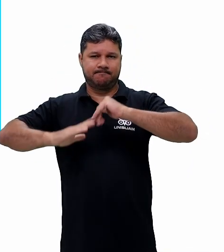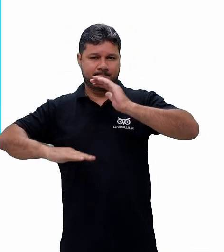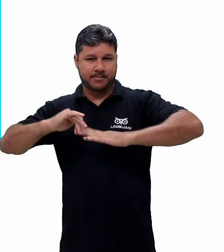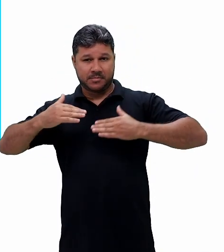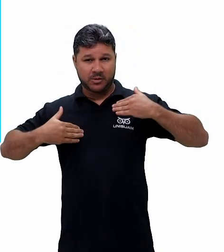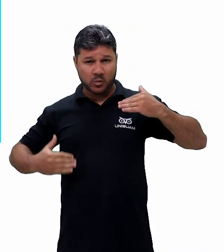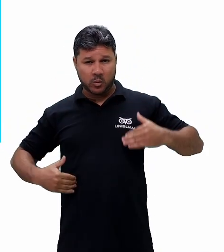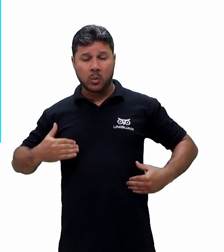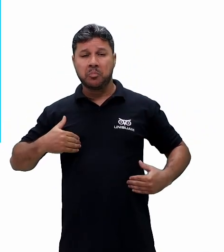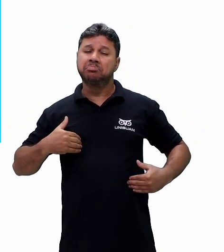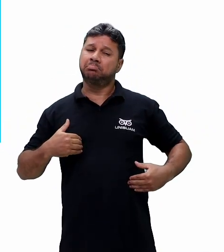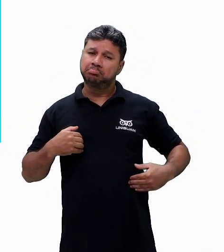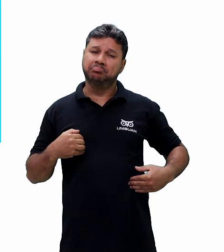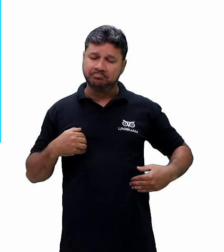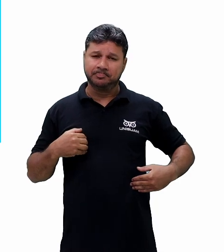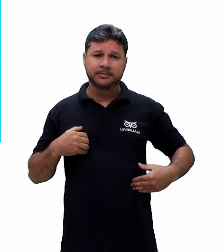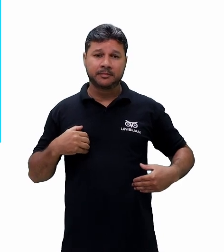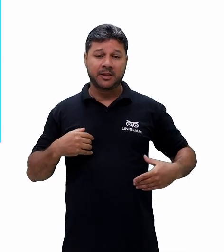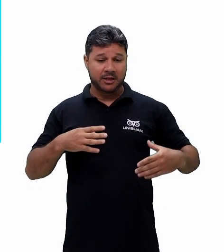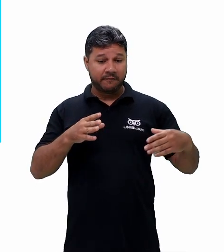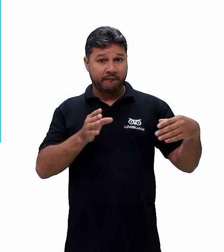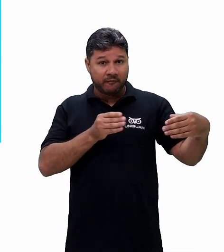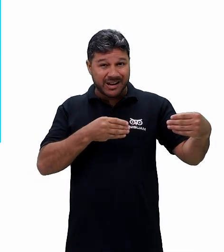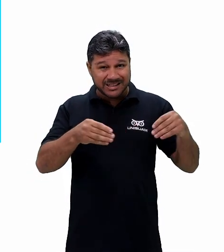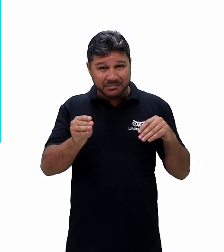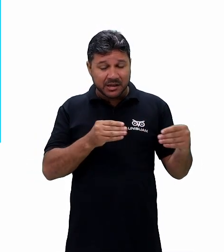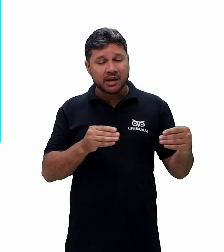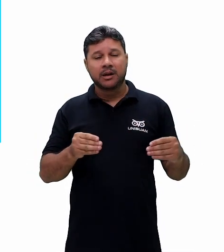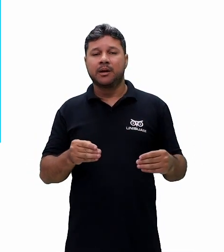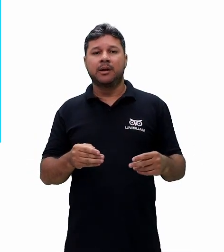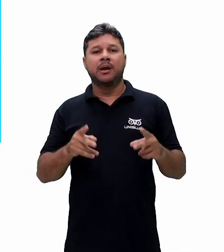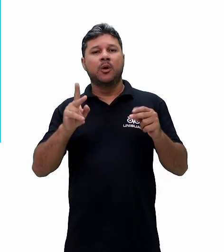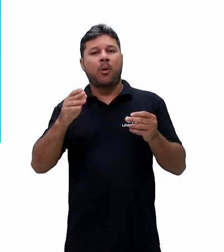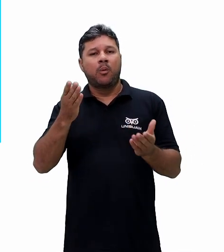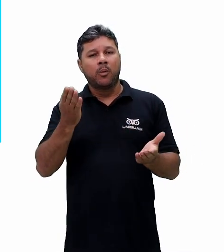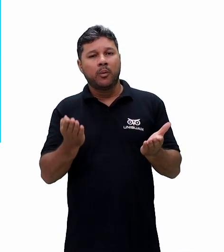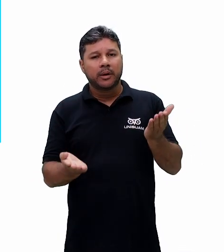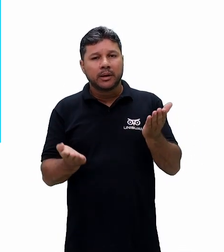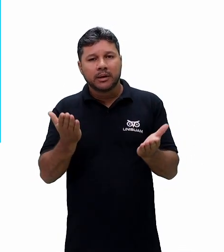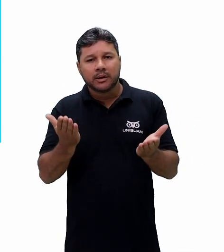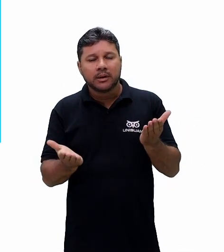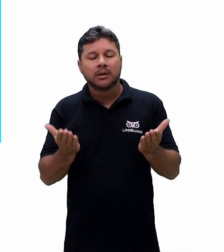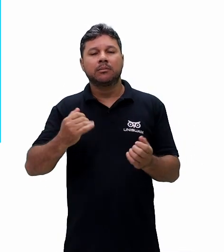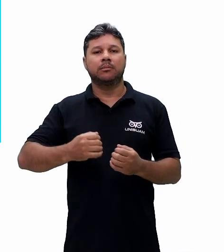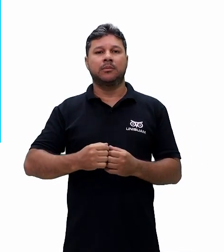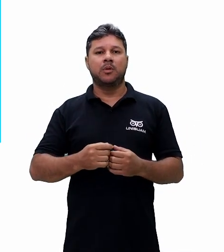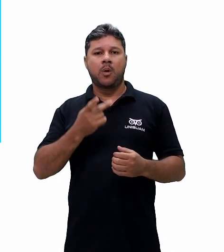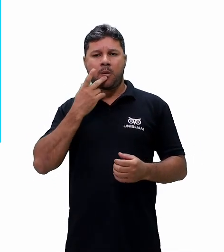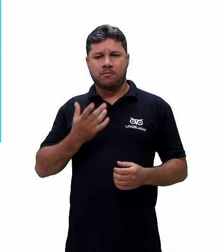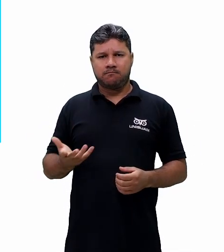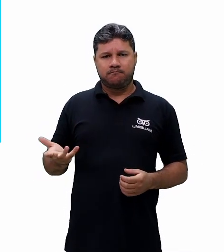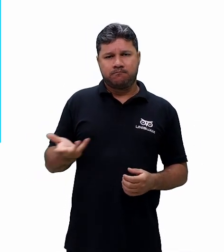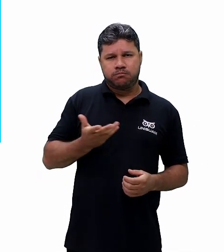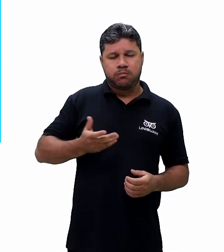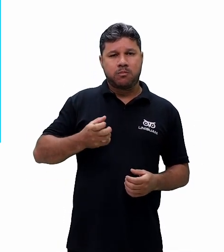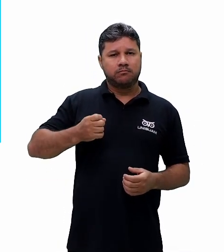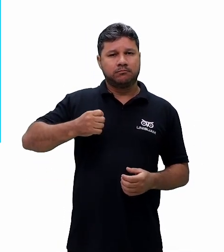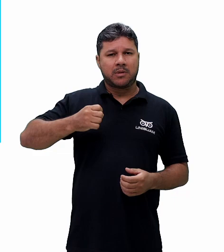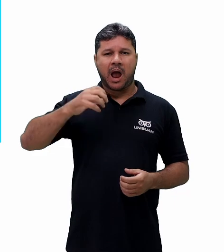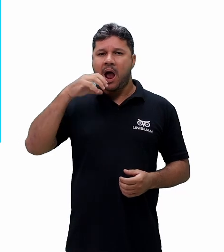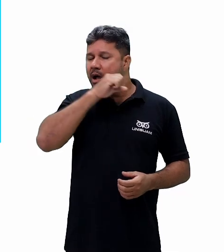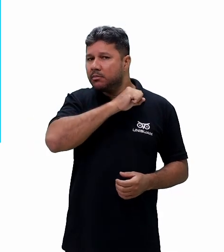física? Sim, a flexibilidade, assim como o equilíbrio, a agilidade,